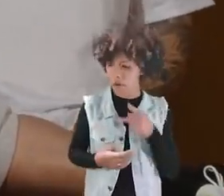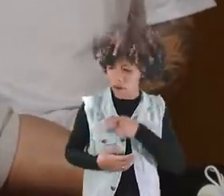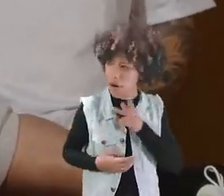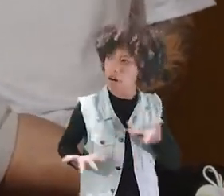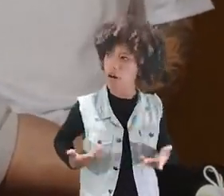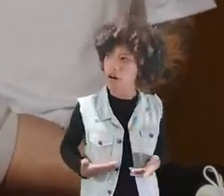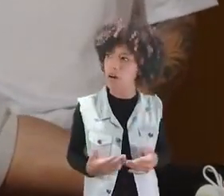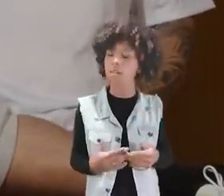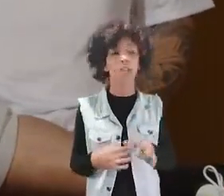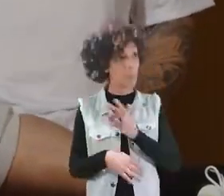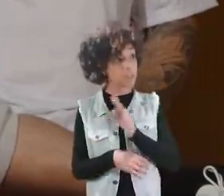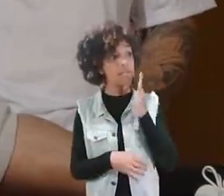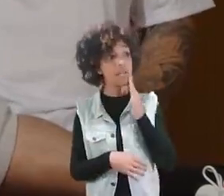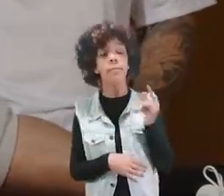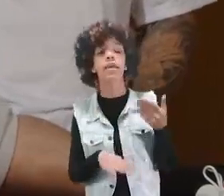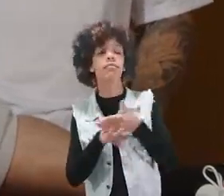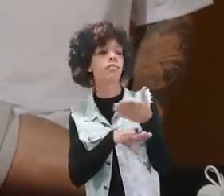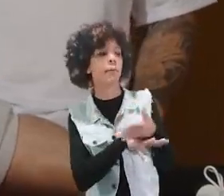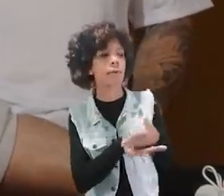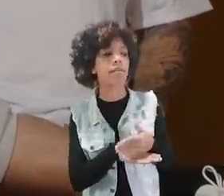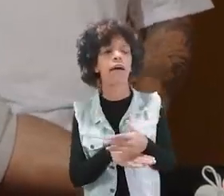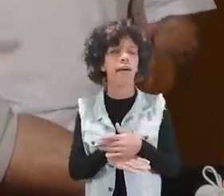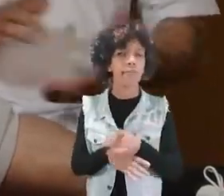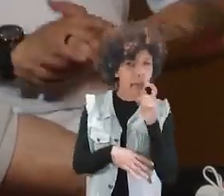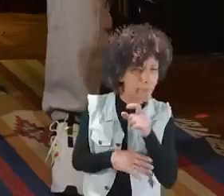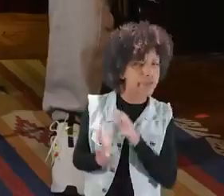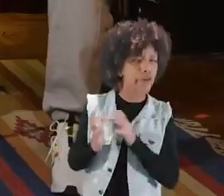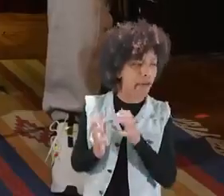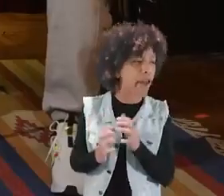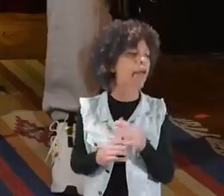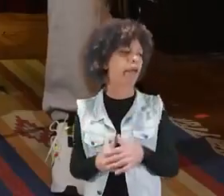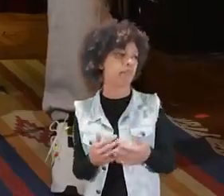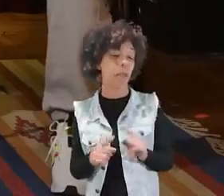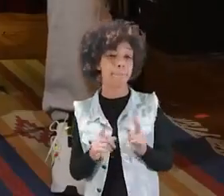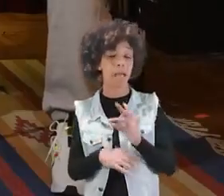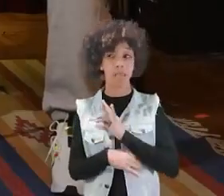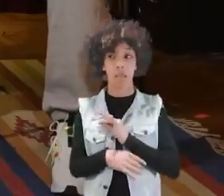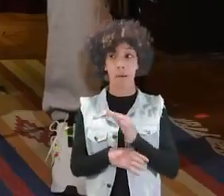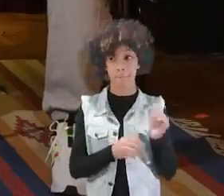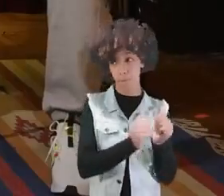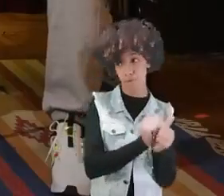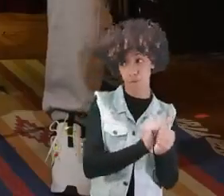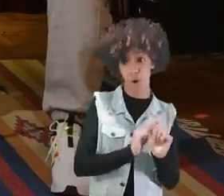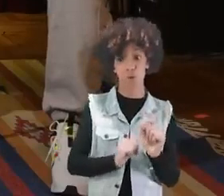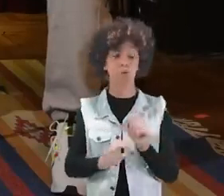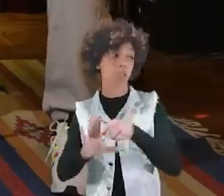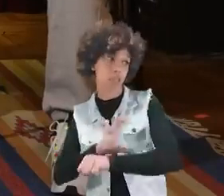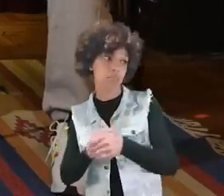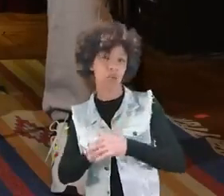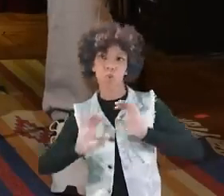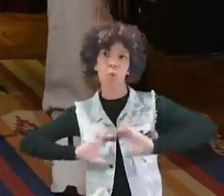Pô então policiamento Você sabe quem tá indo rapaziadinha ali tá com calor mano é que o cara disponibiliza mais policiais pro futebol